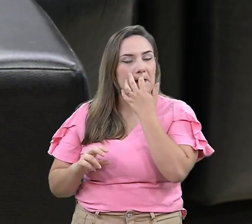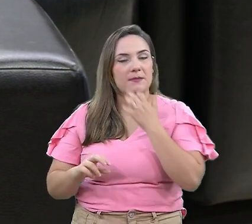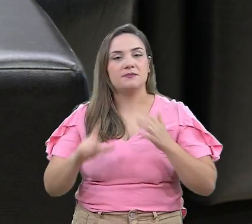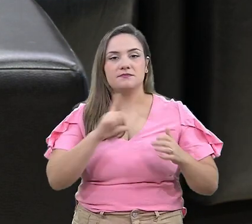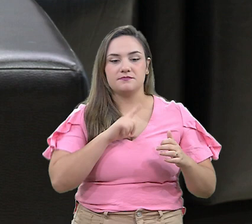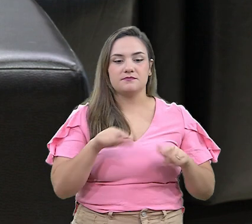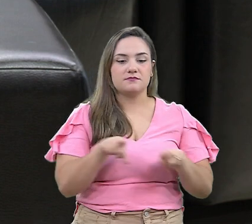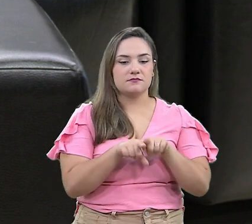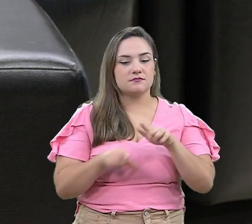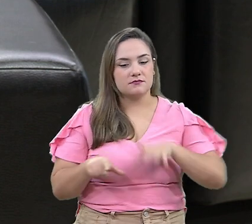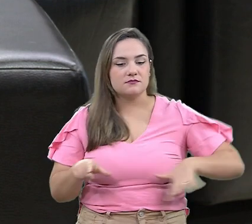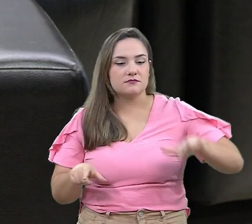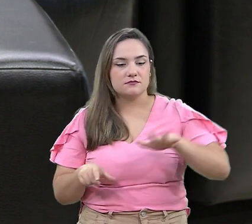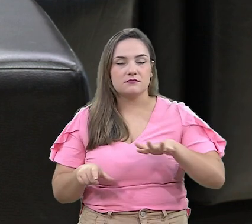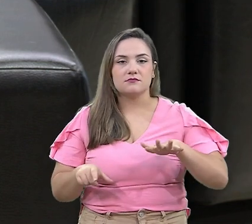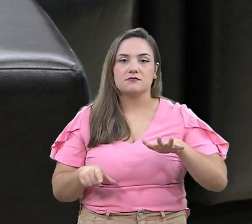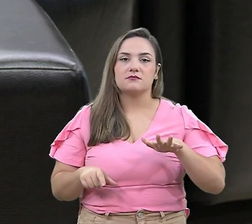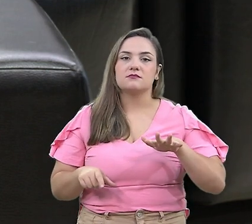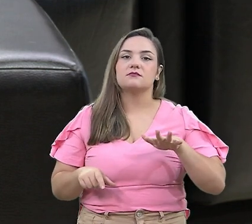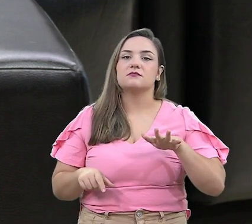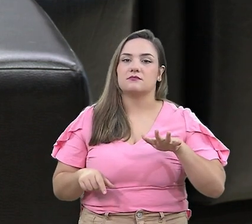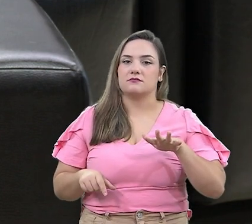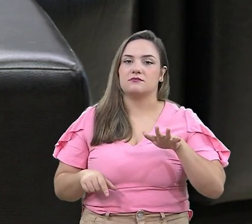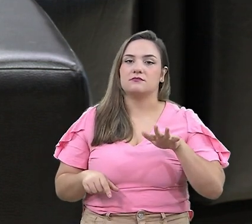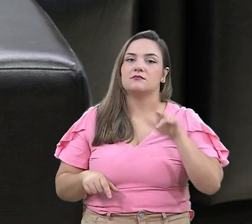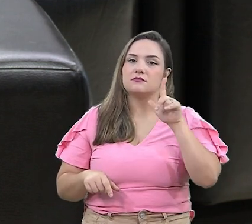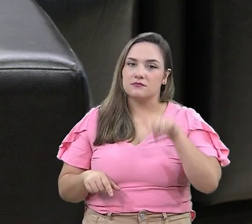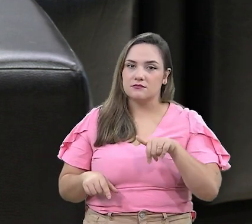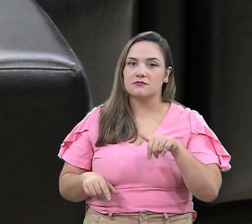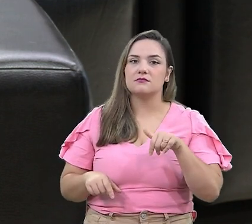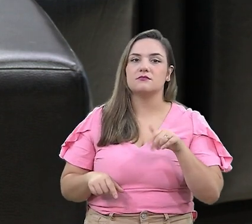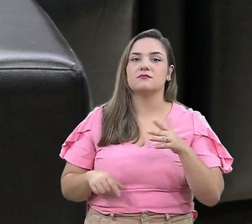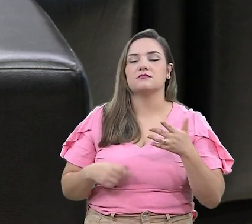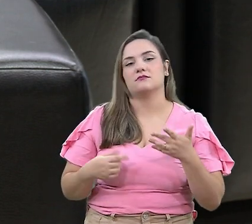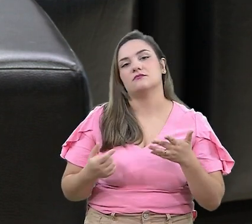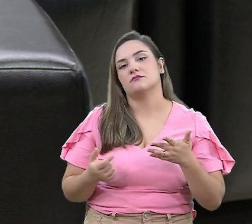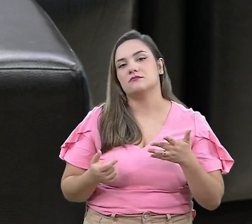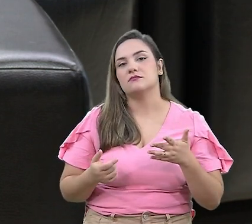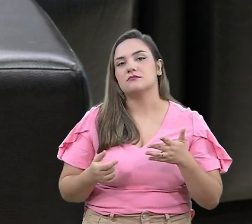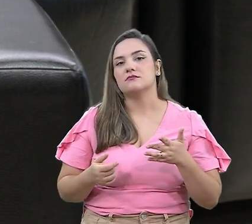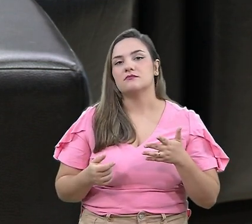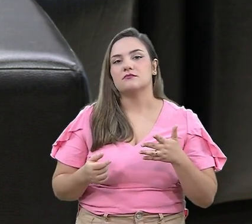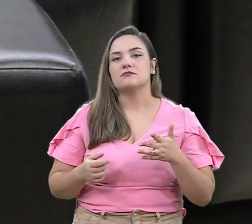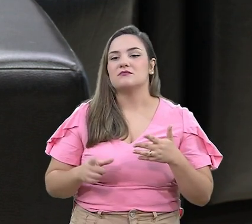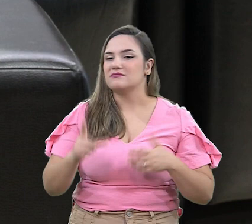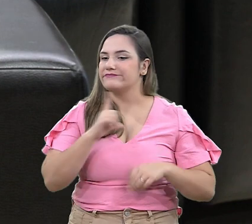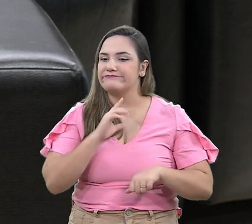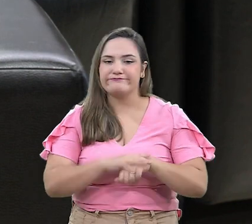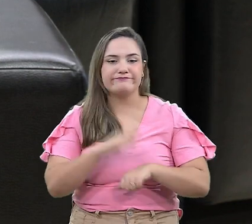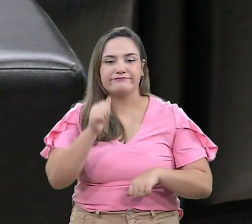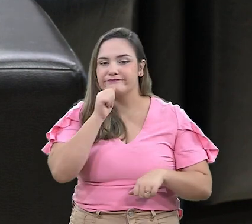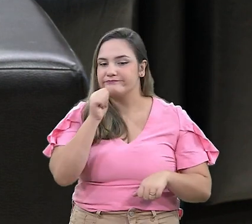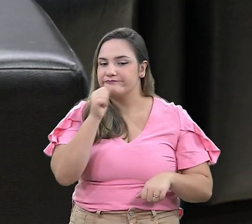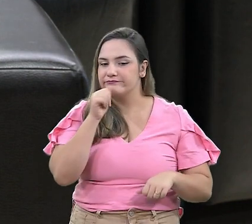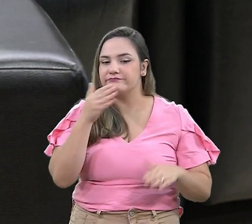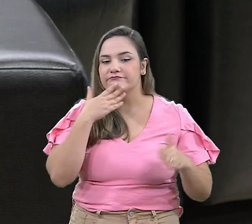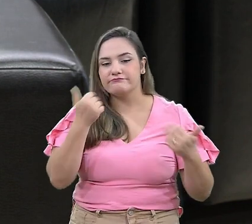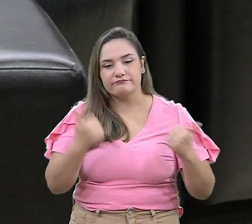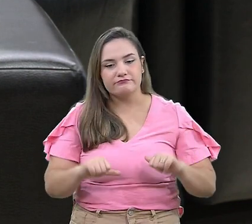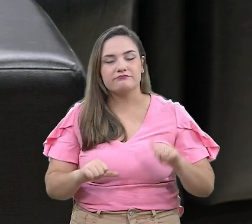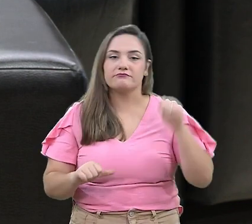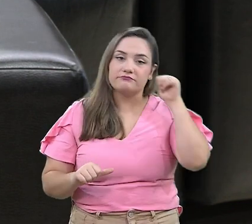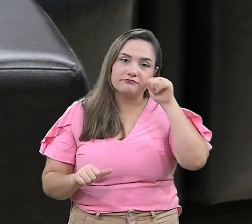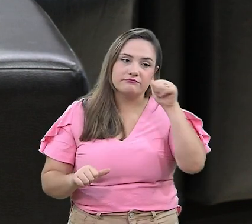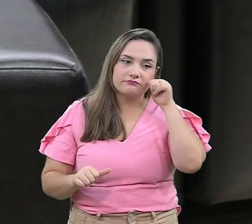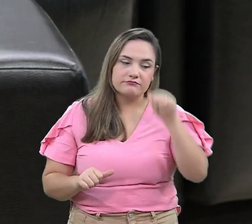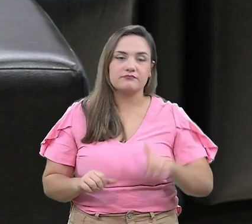o fator de raça e etnia, né? Isso agrava a circunstância